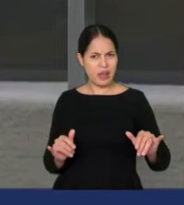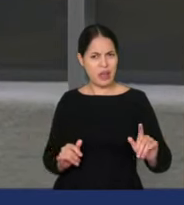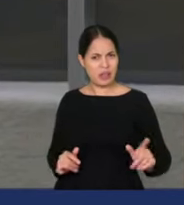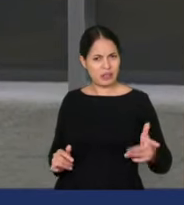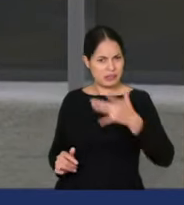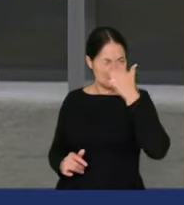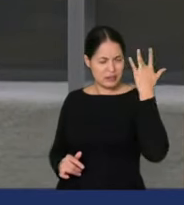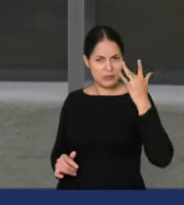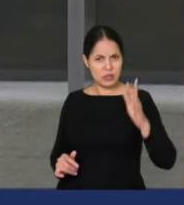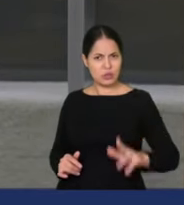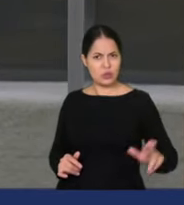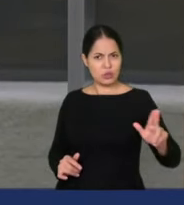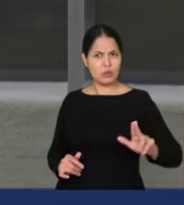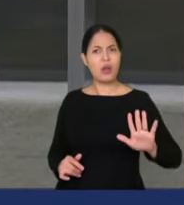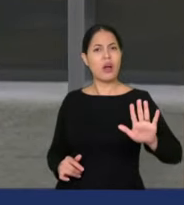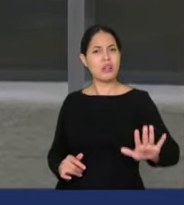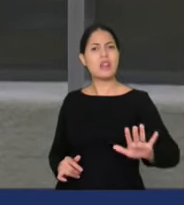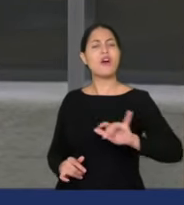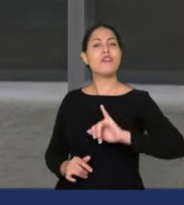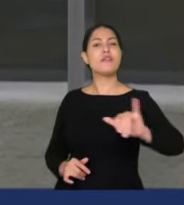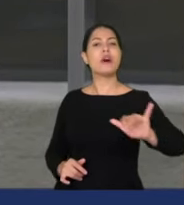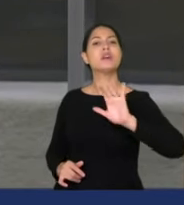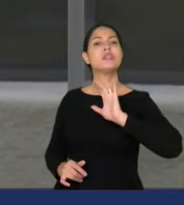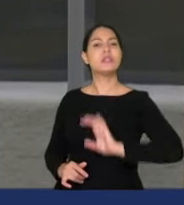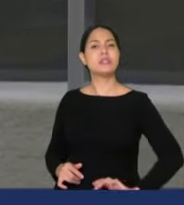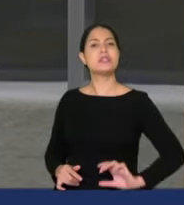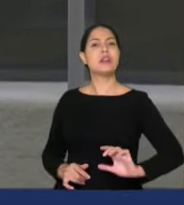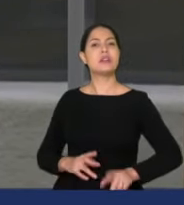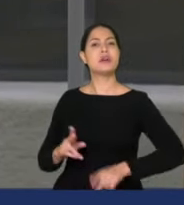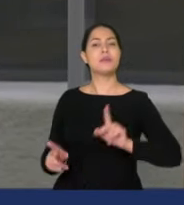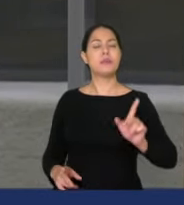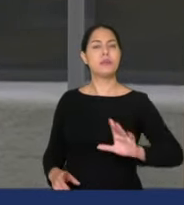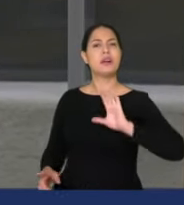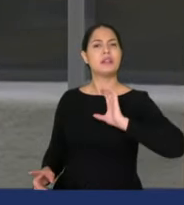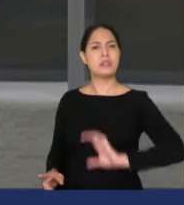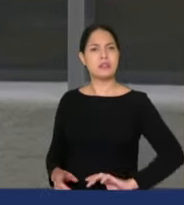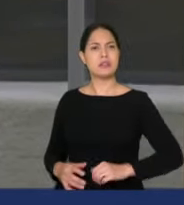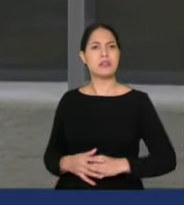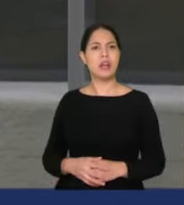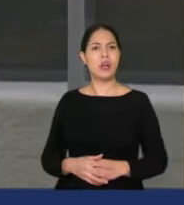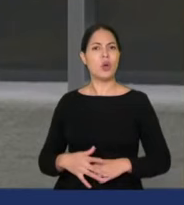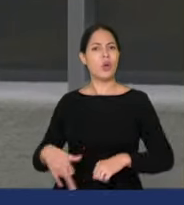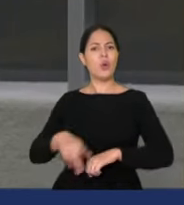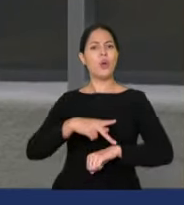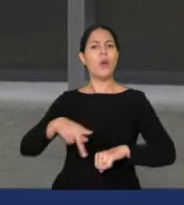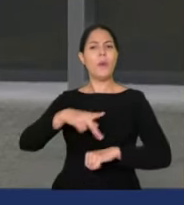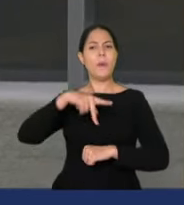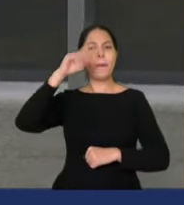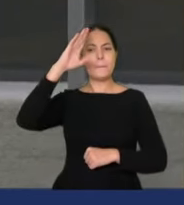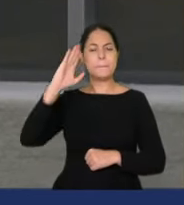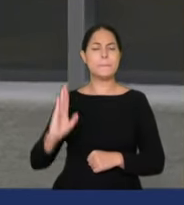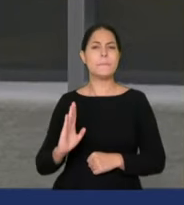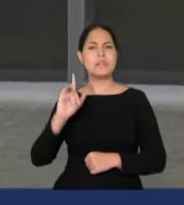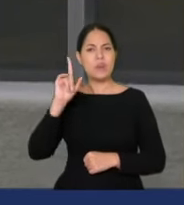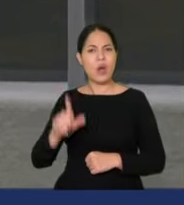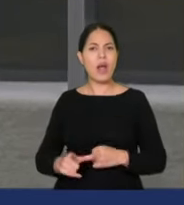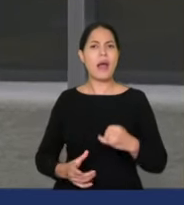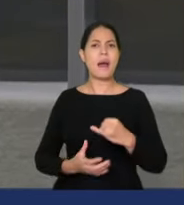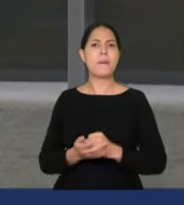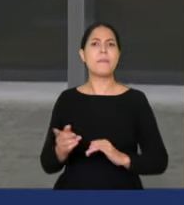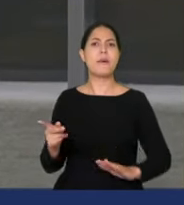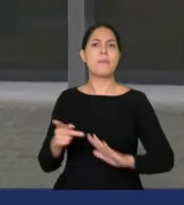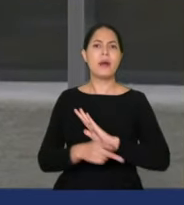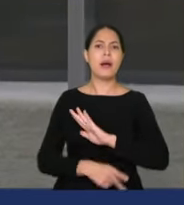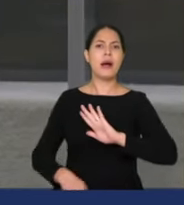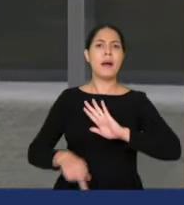consumidores, mas tem que falar do cidadão, da cidadã. A nação brasileira é a proprietária da